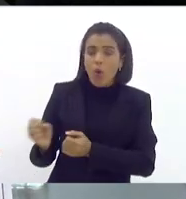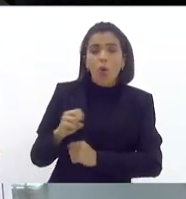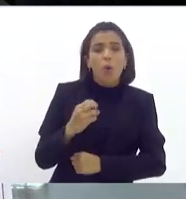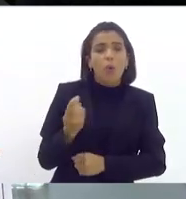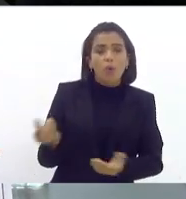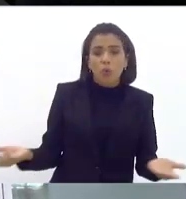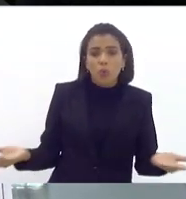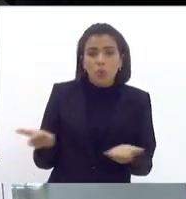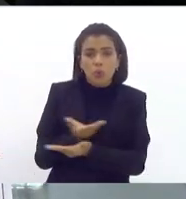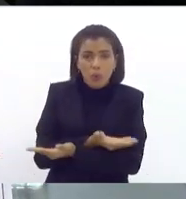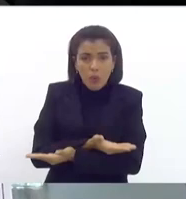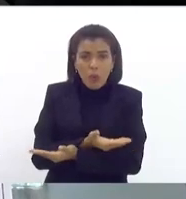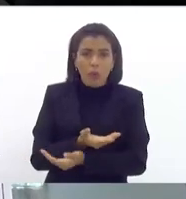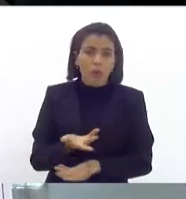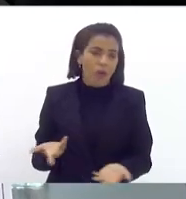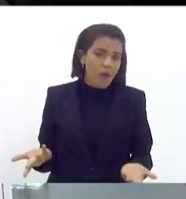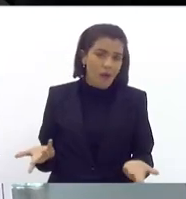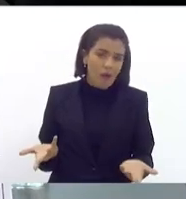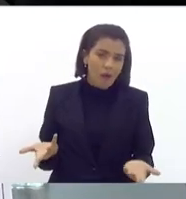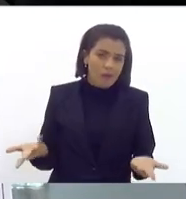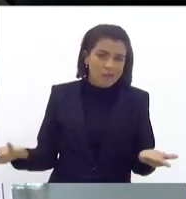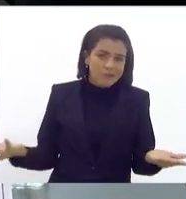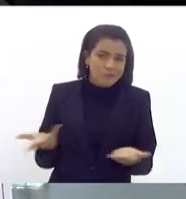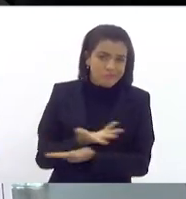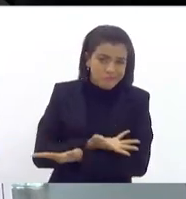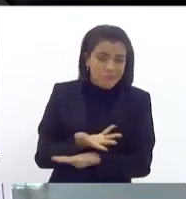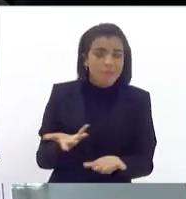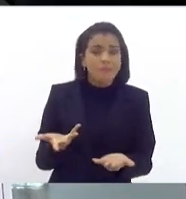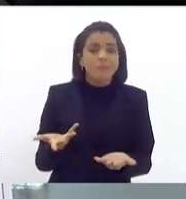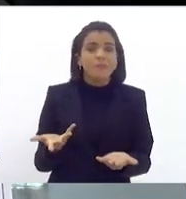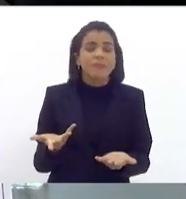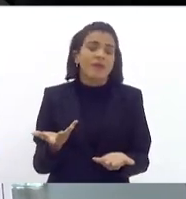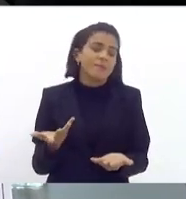trocar, permutar, etc.,